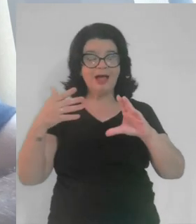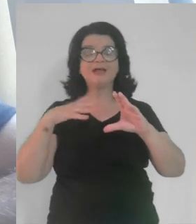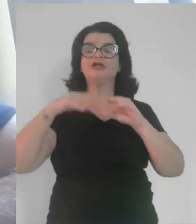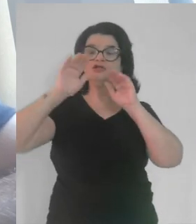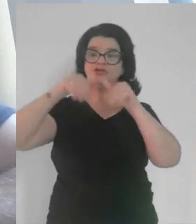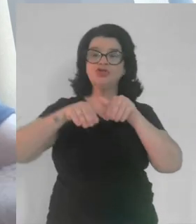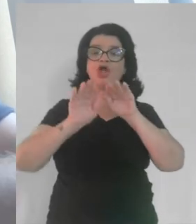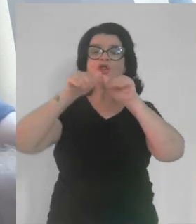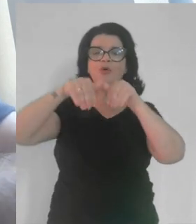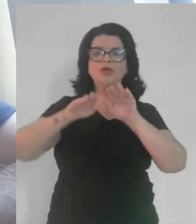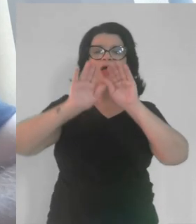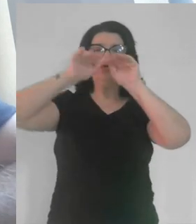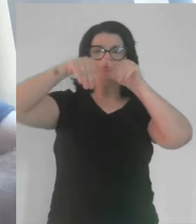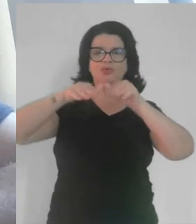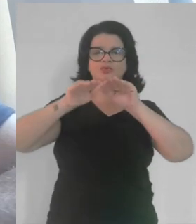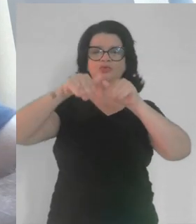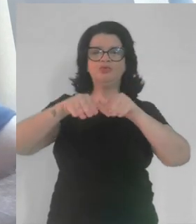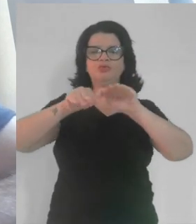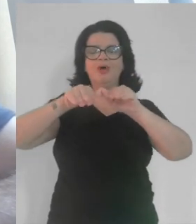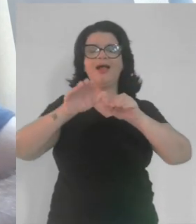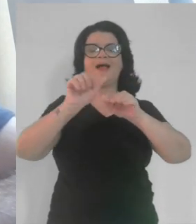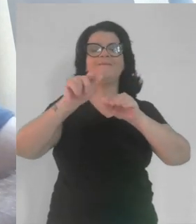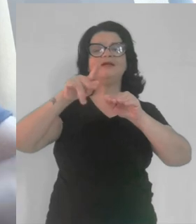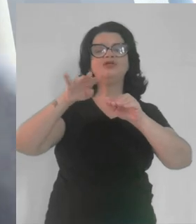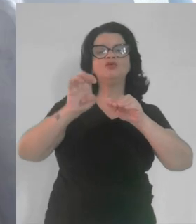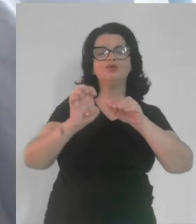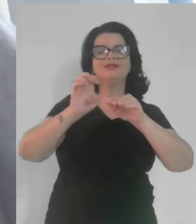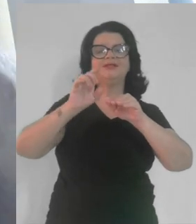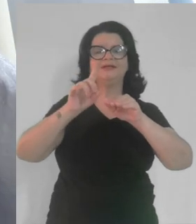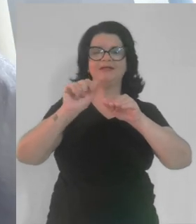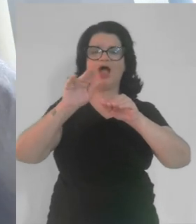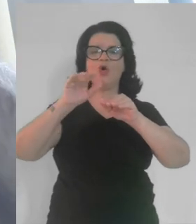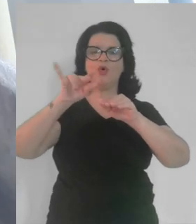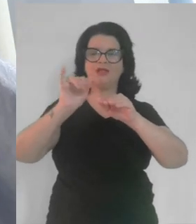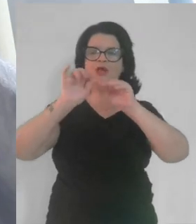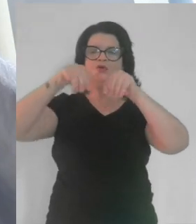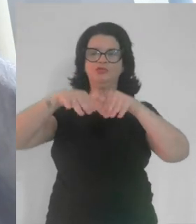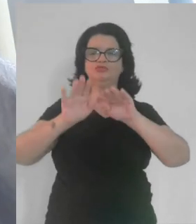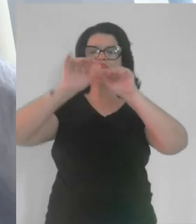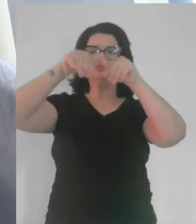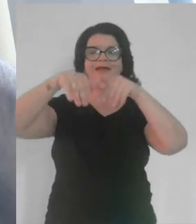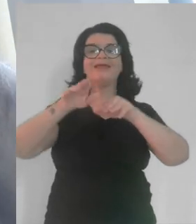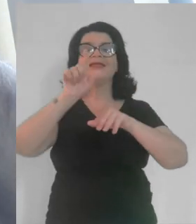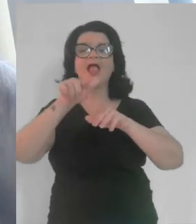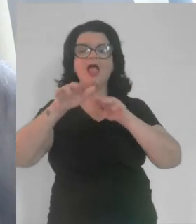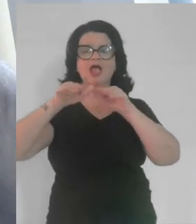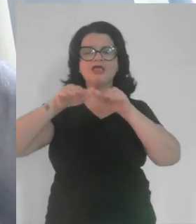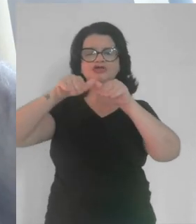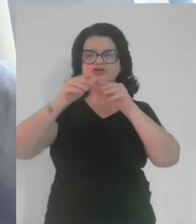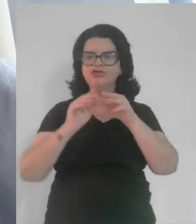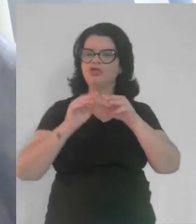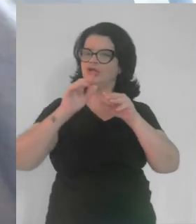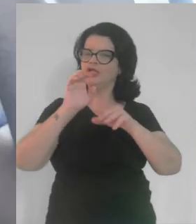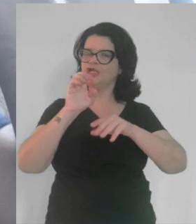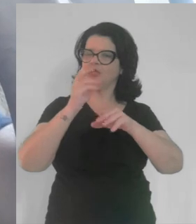reduzida? A amplitude da onda. Então, a amplitude da onda, que é aquela distância,